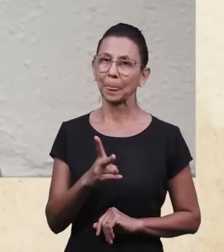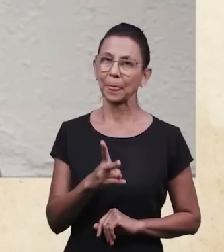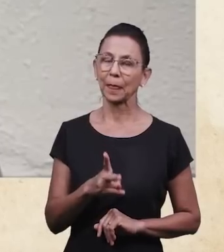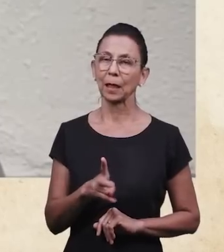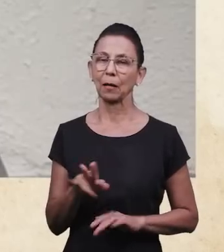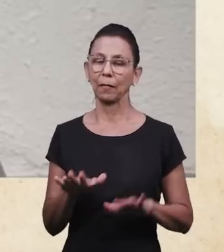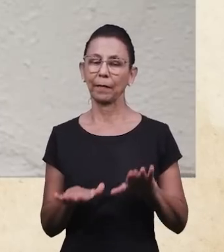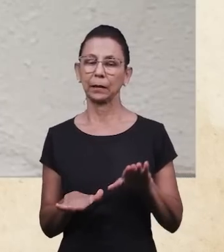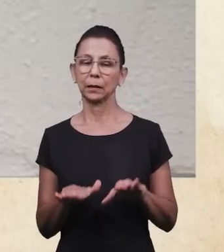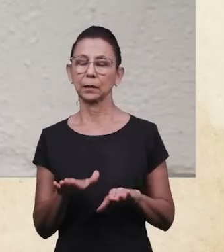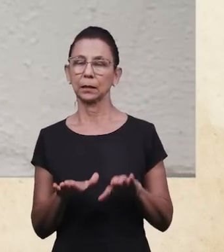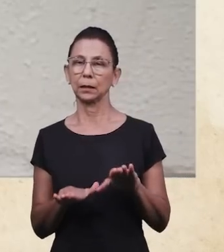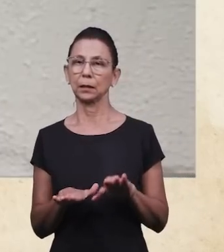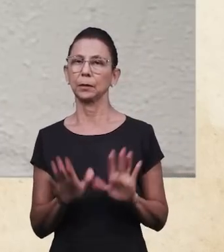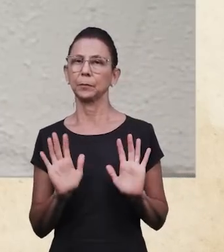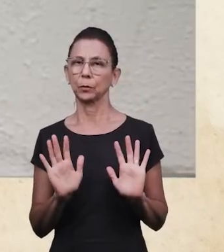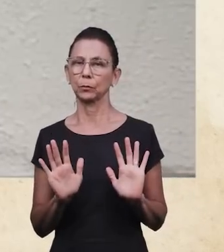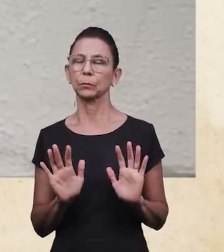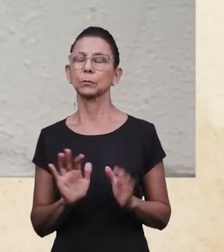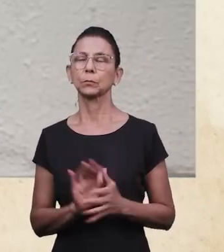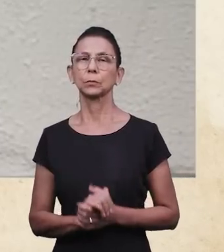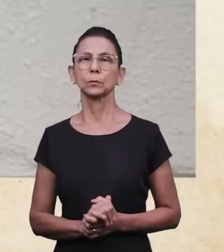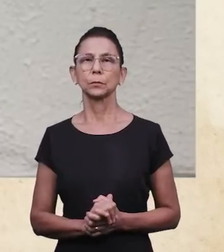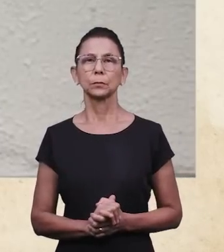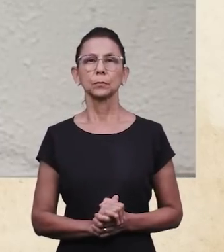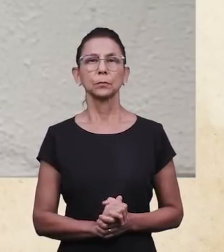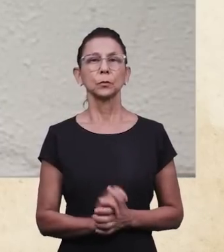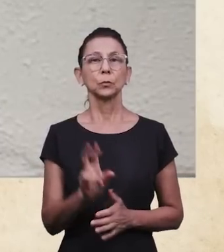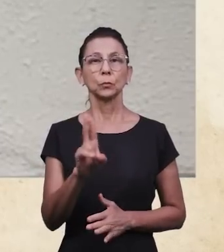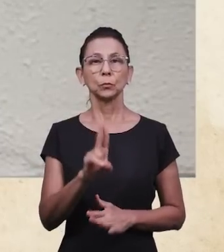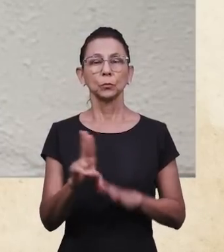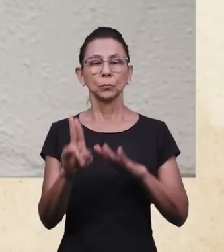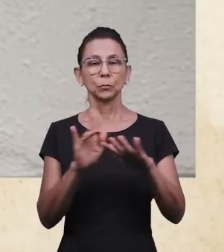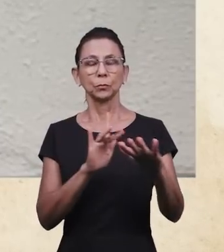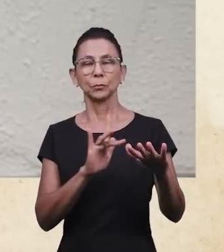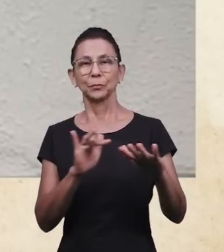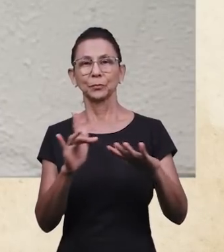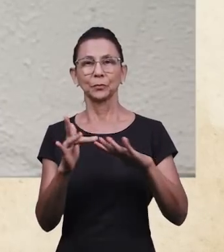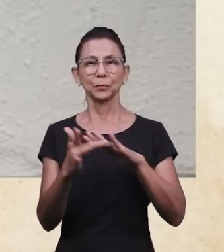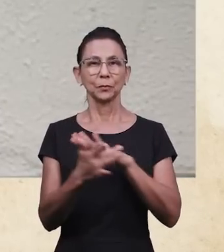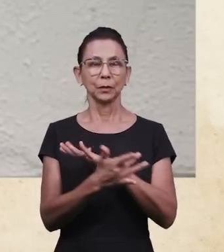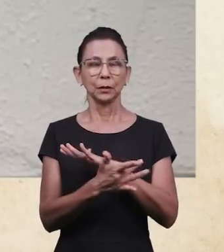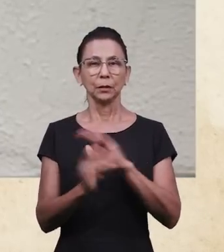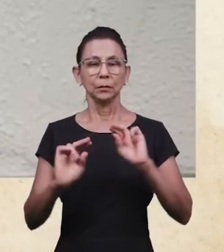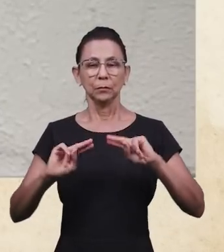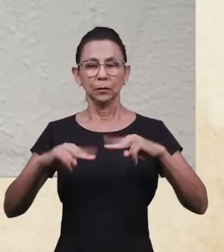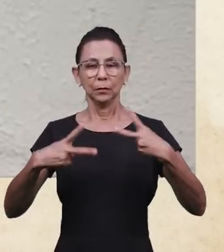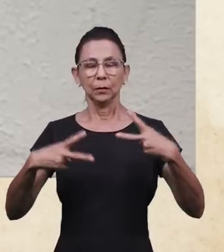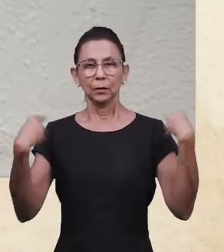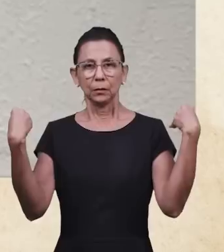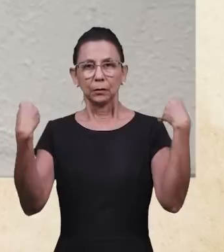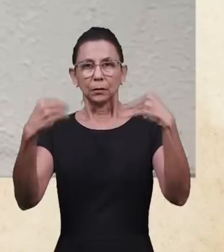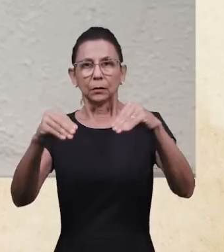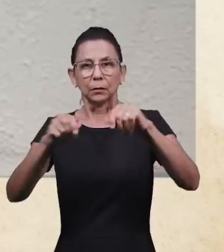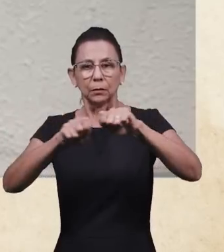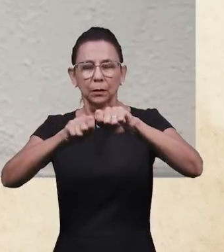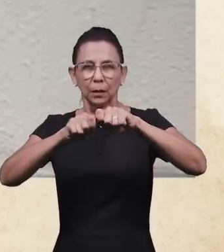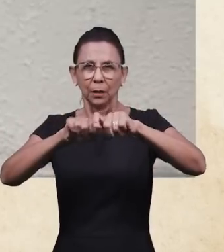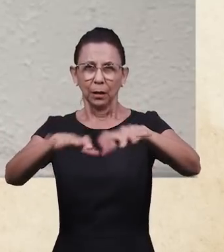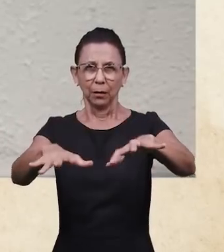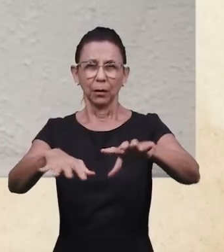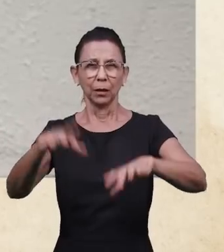os links, para enviar a mensagem todos os dias, porque Paulo é usado aqui para dizer que o Deus que excede todo